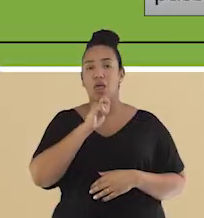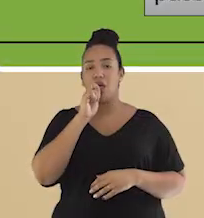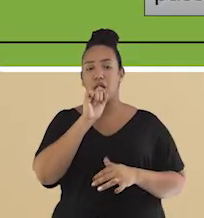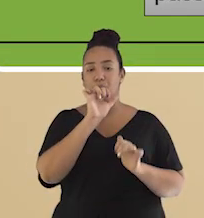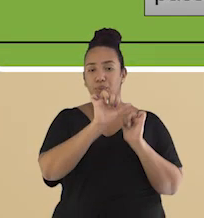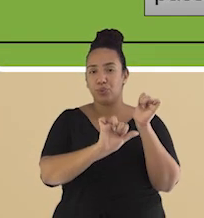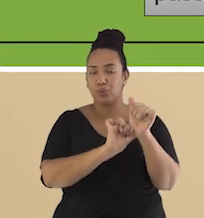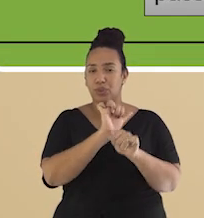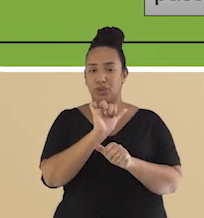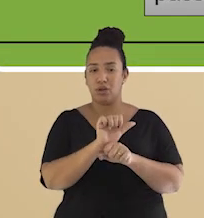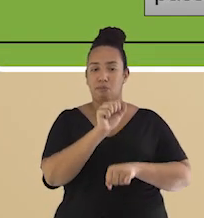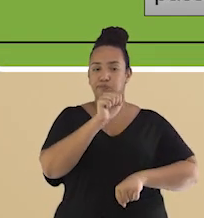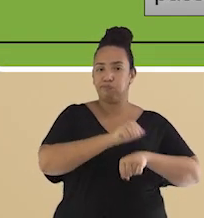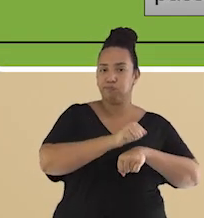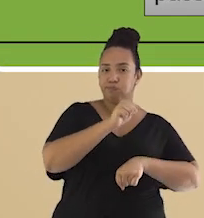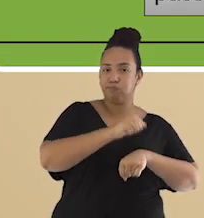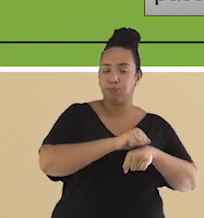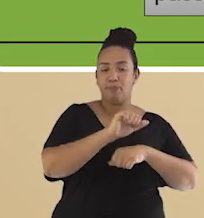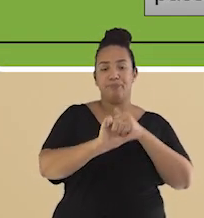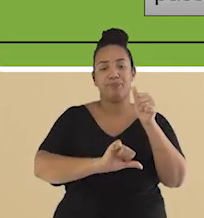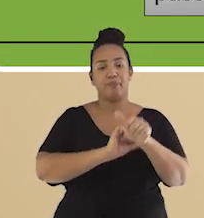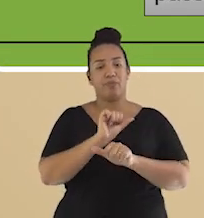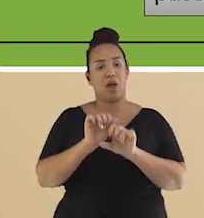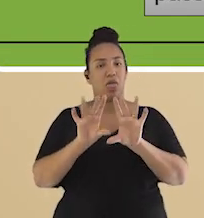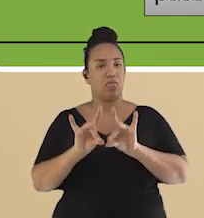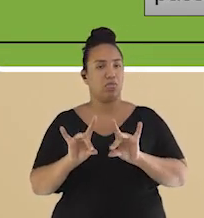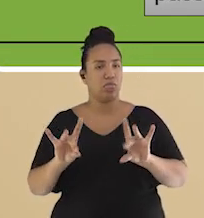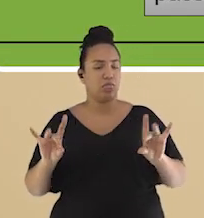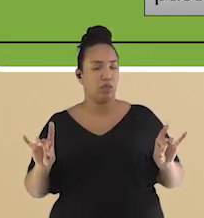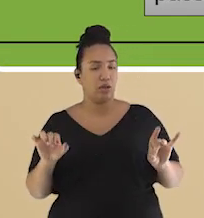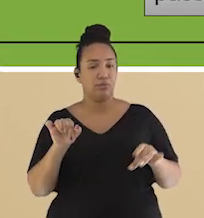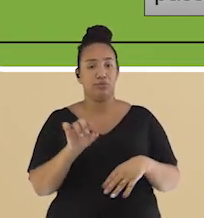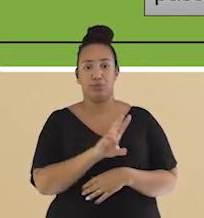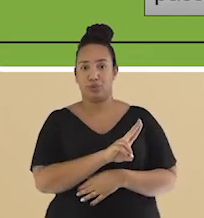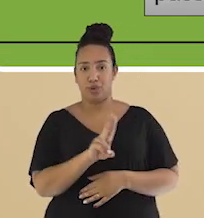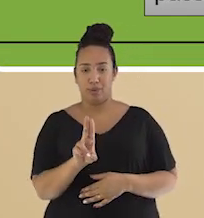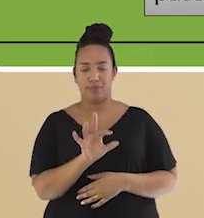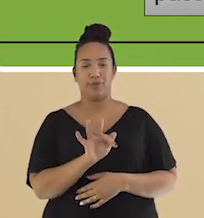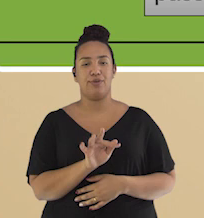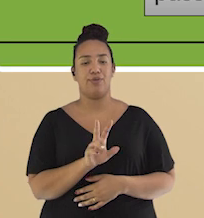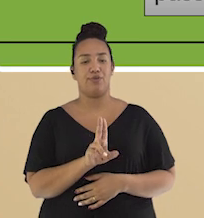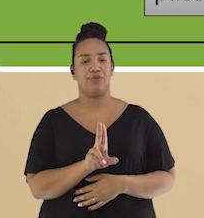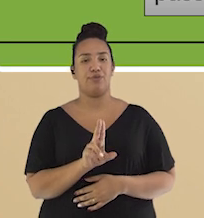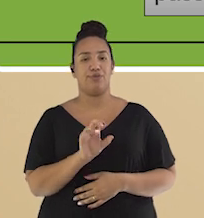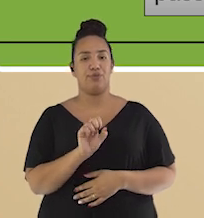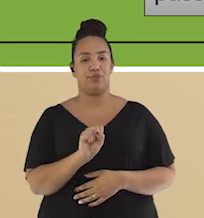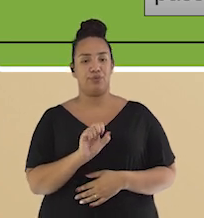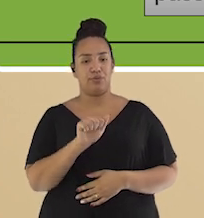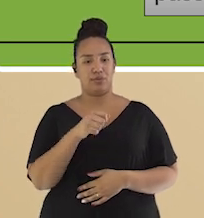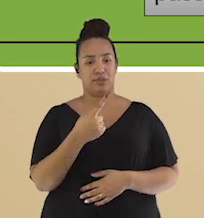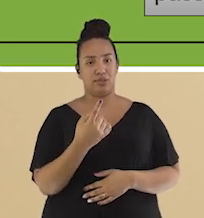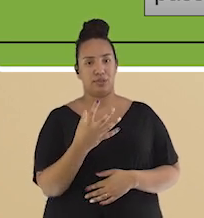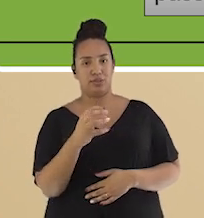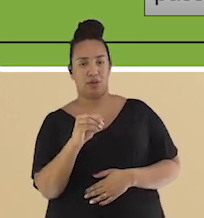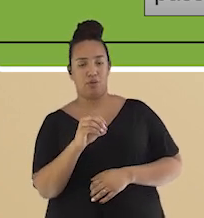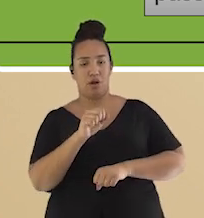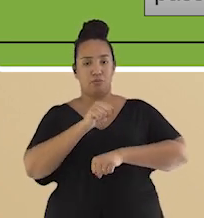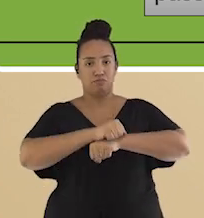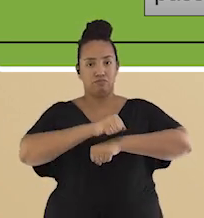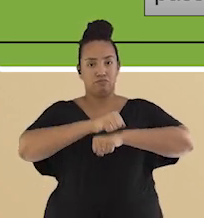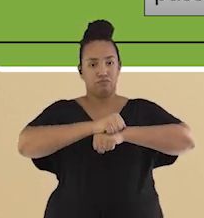físico, do sólido para o líquido, em uma transformação chamada fusão. Ou seja, é uma